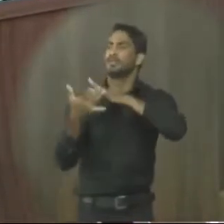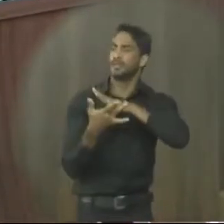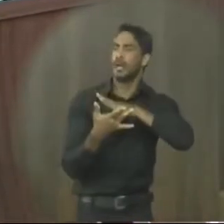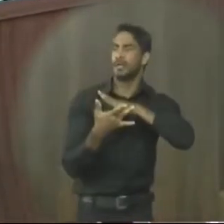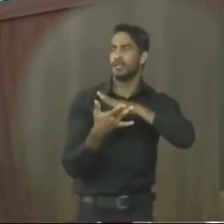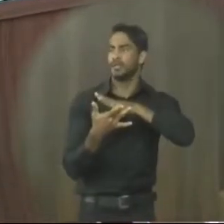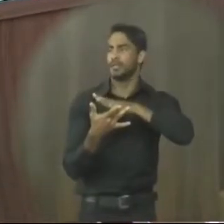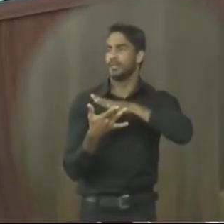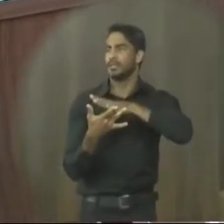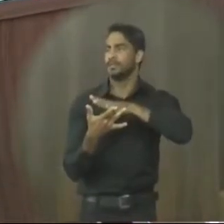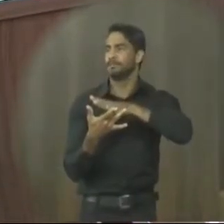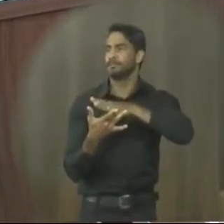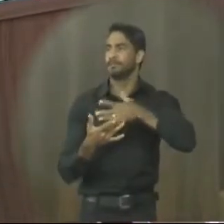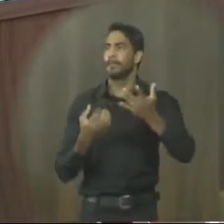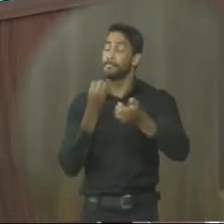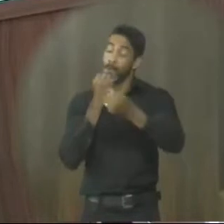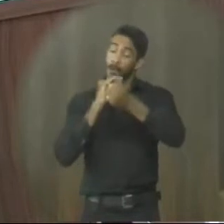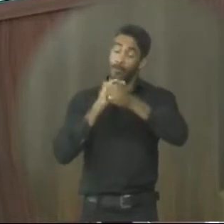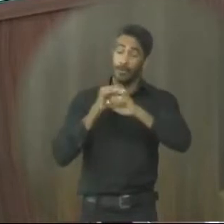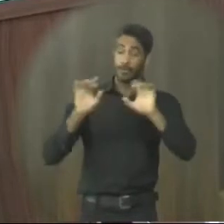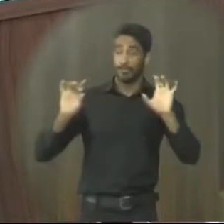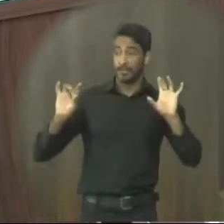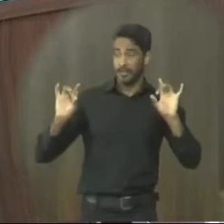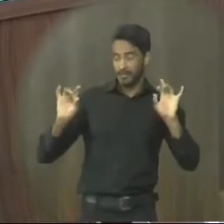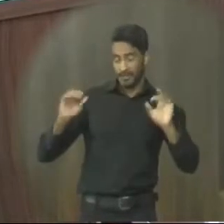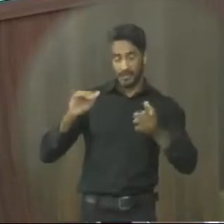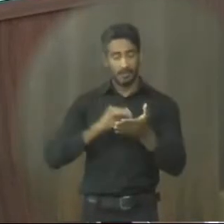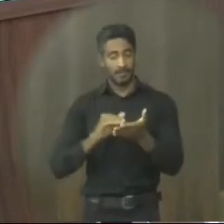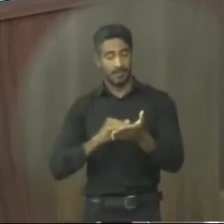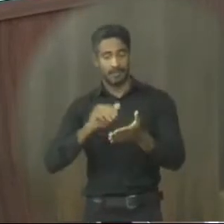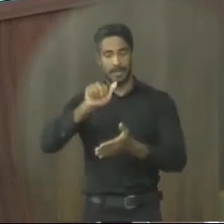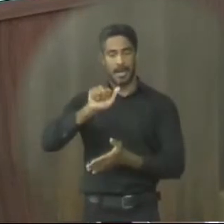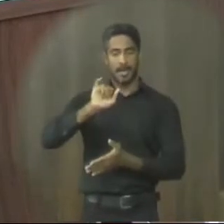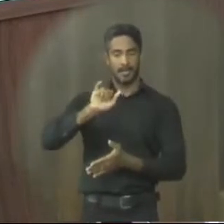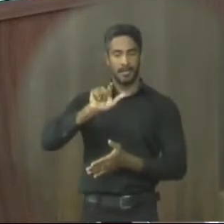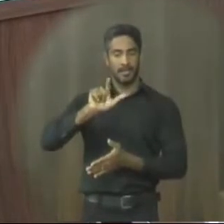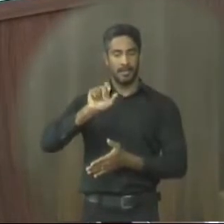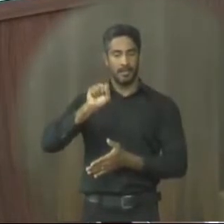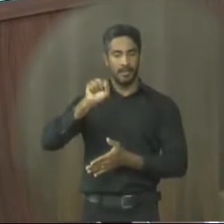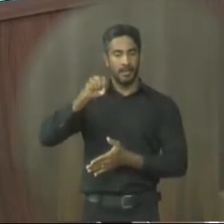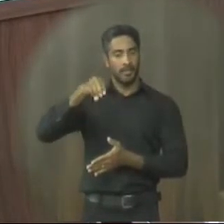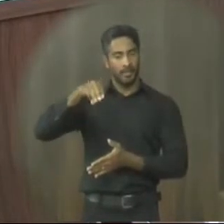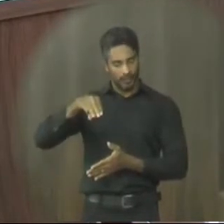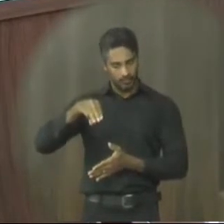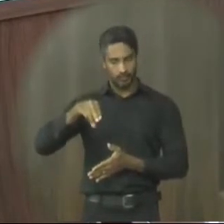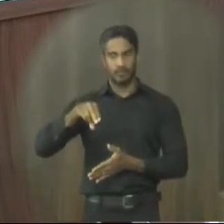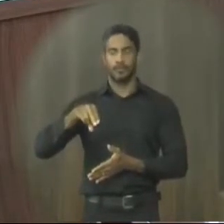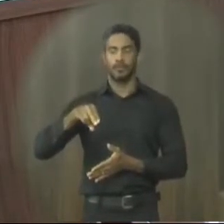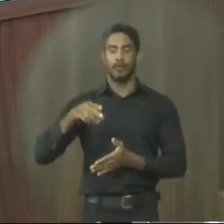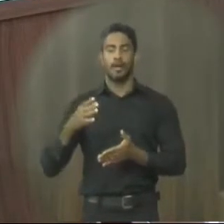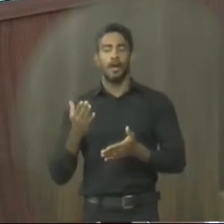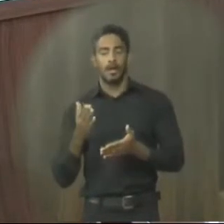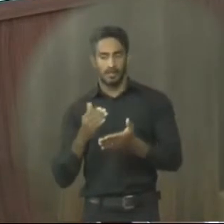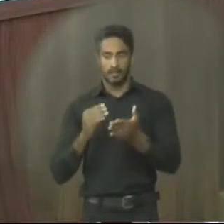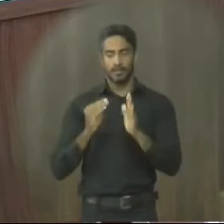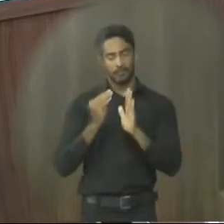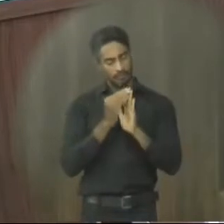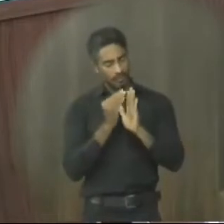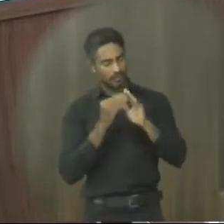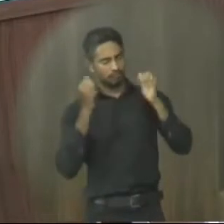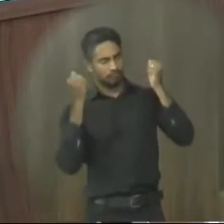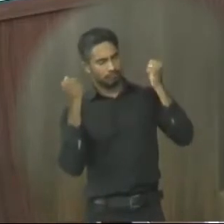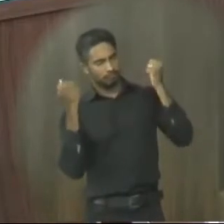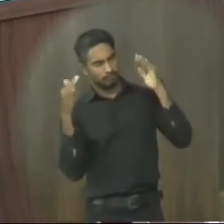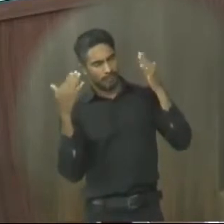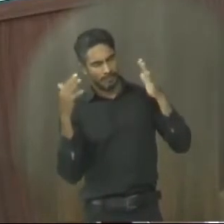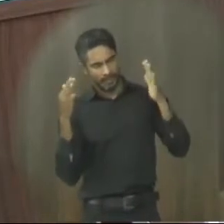redes sociais. Um bom dia especial ao secretário Ailson. Antes de começar a fazer algumas pontuações, parabenizar a